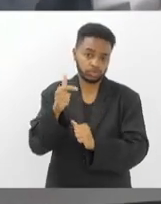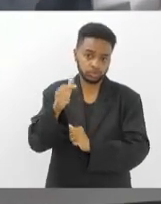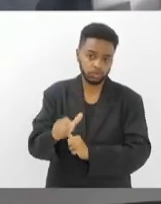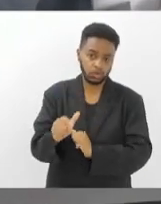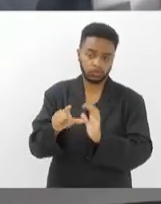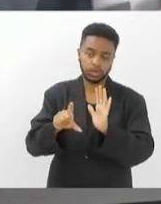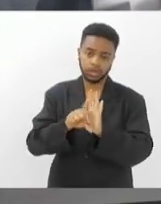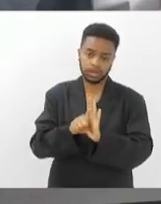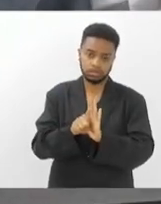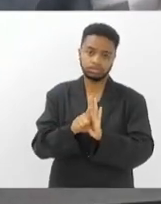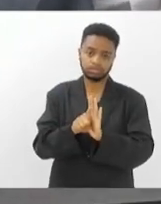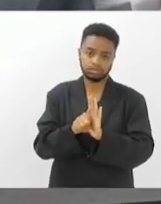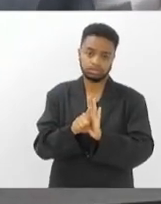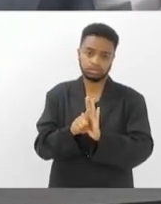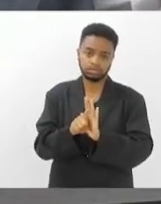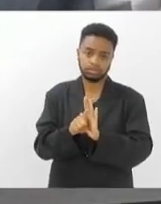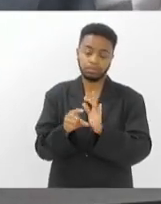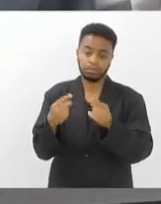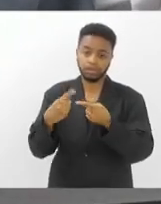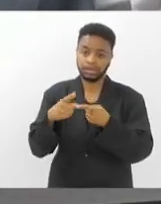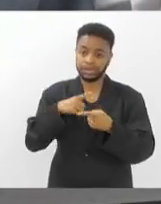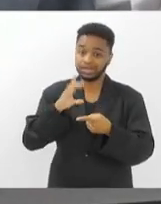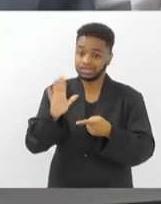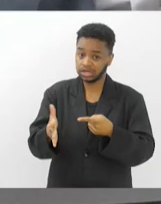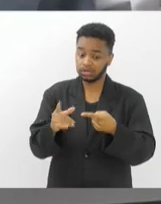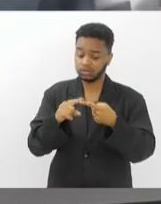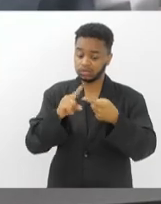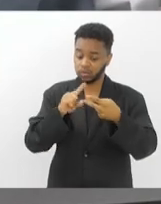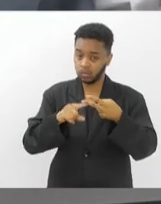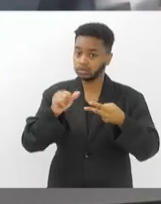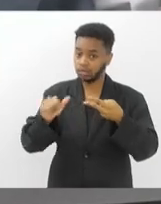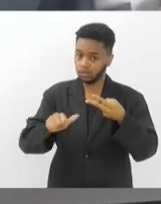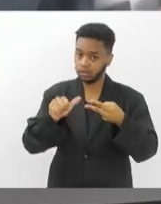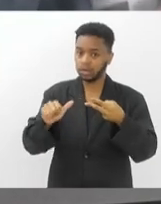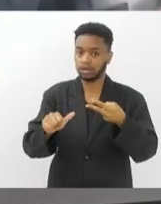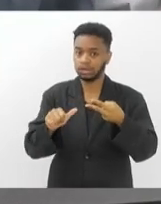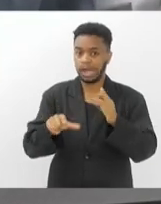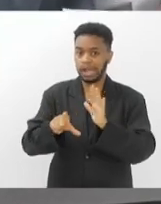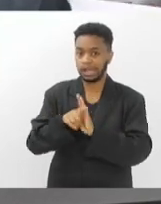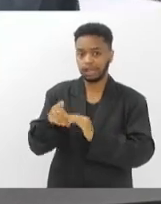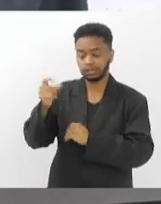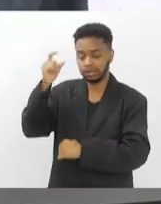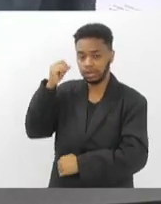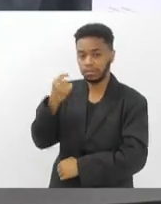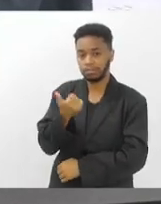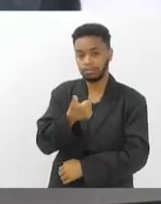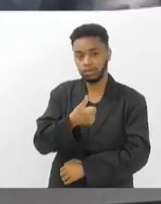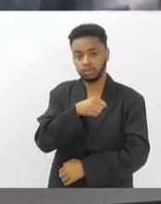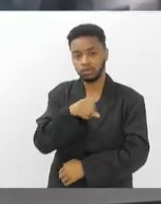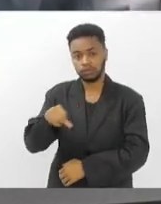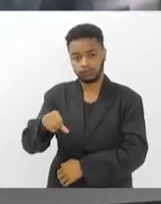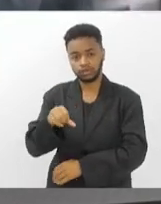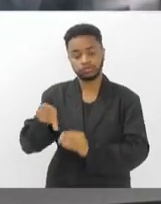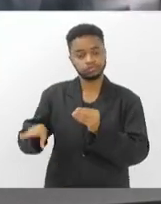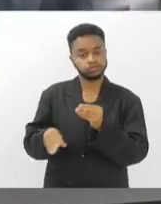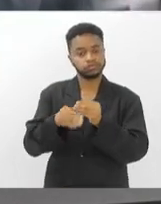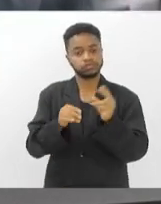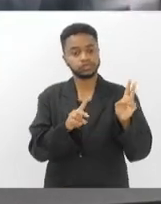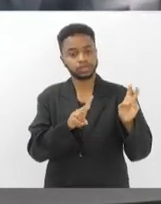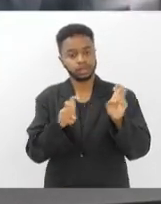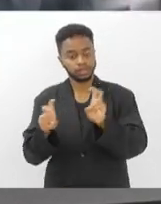lei, além dessas duas leis que já modificaram a lei original, incorporando toda a